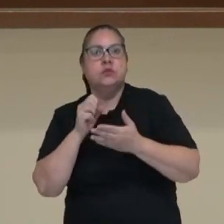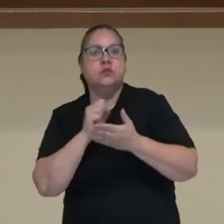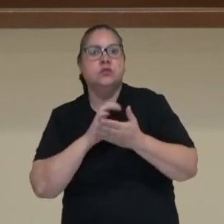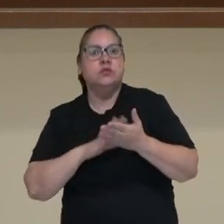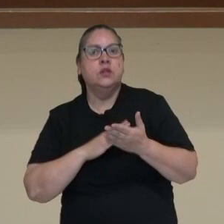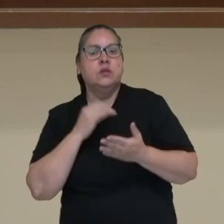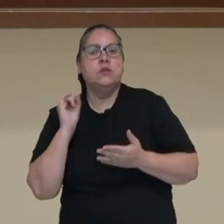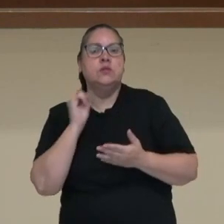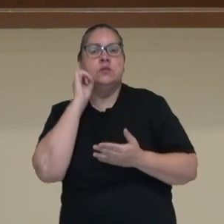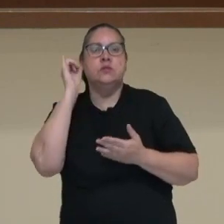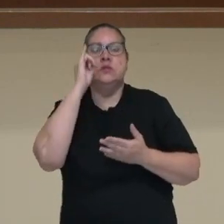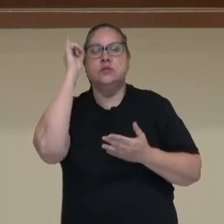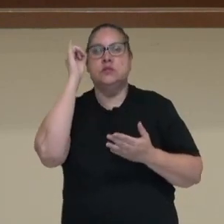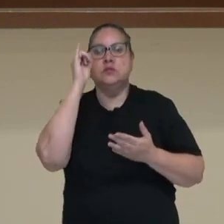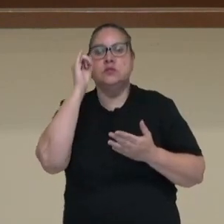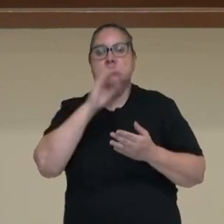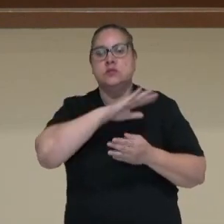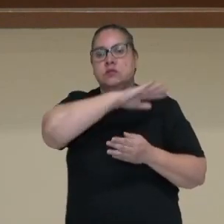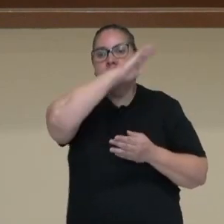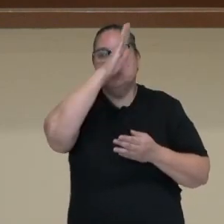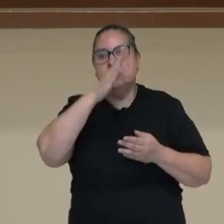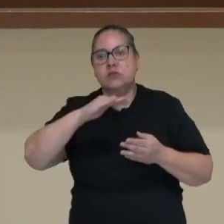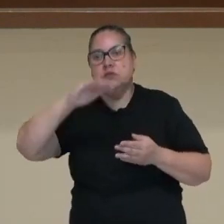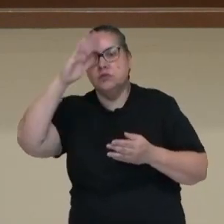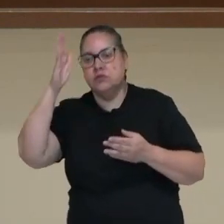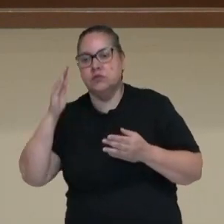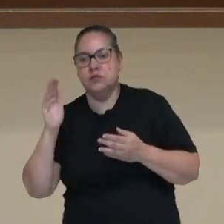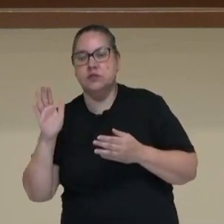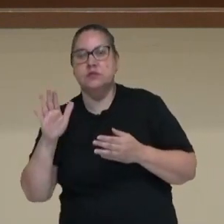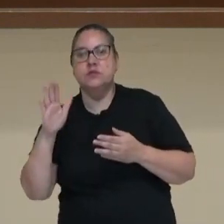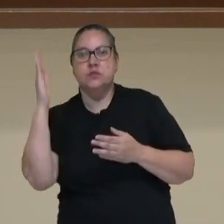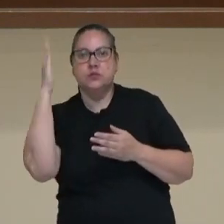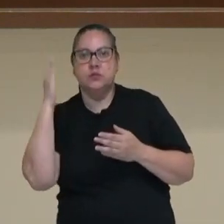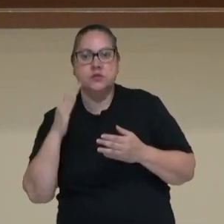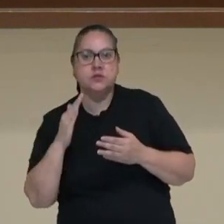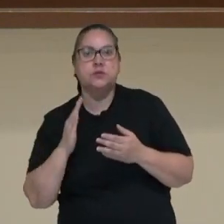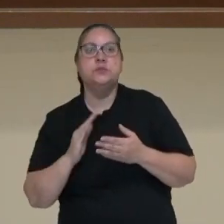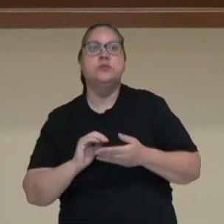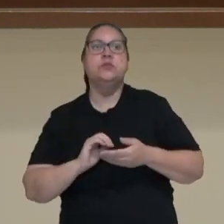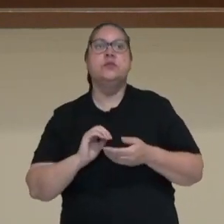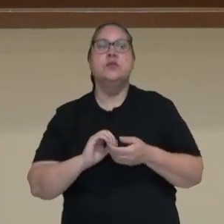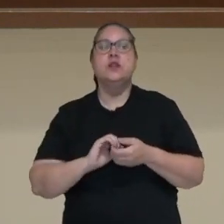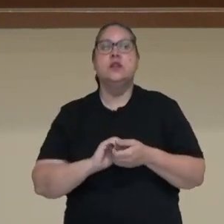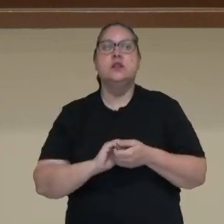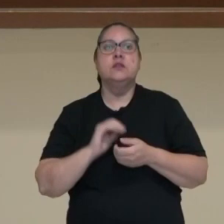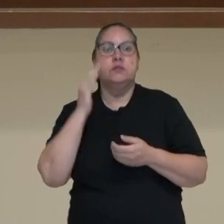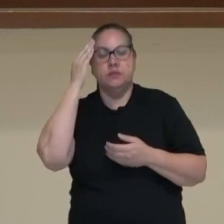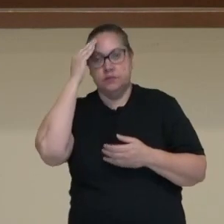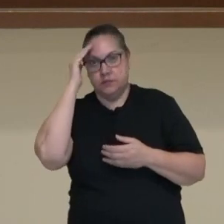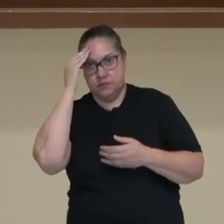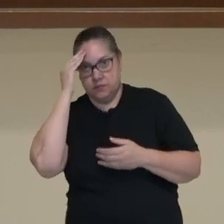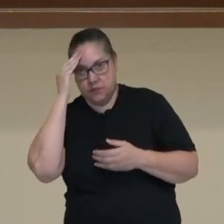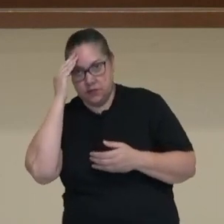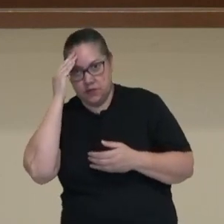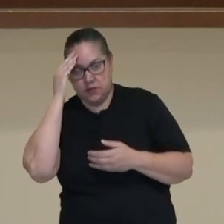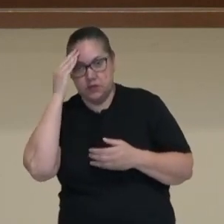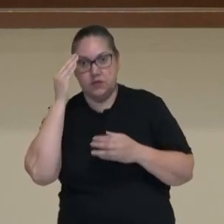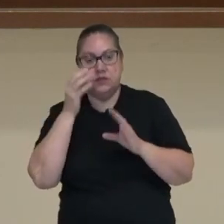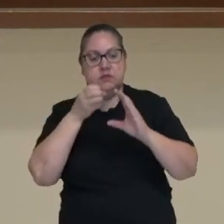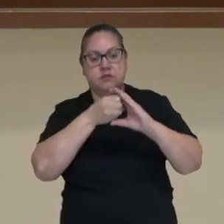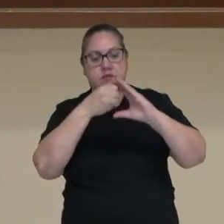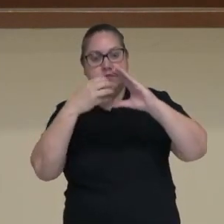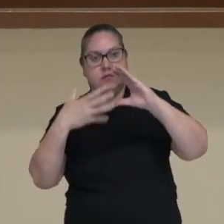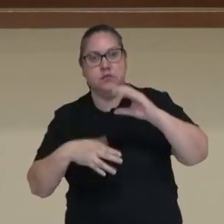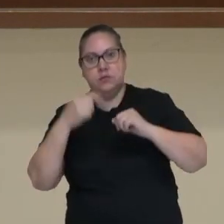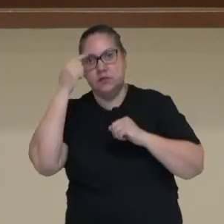é a importância do relevo para o desenvolvimento das atividades no território brasileiro. Então, para entender essas características,